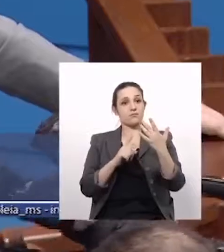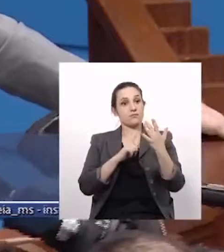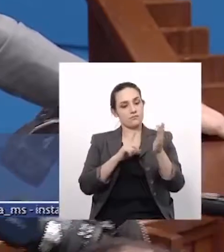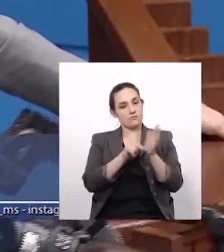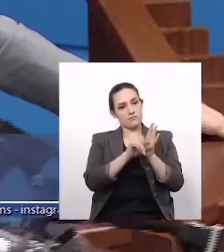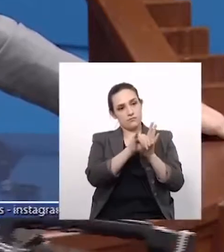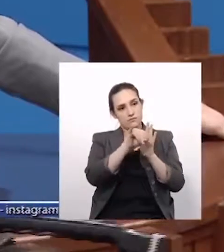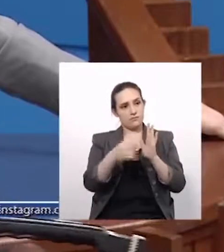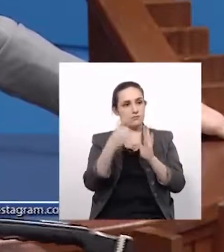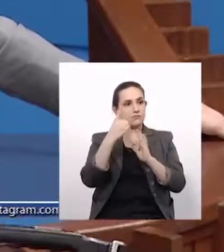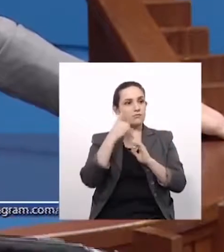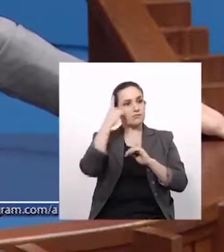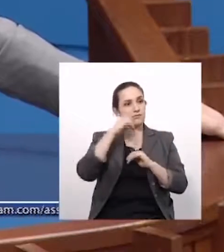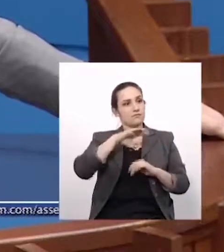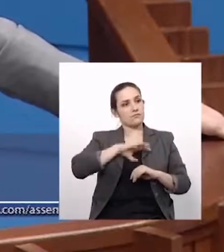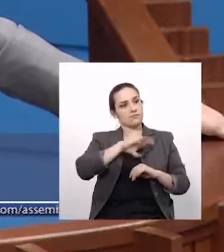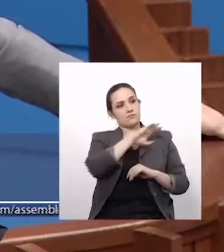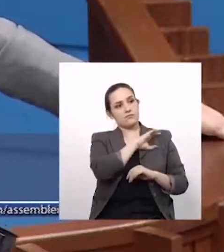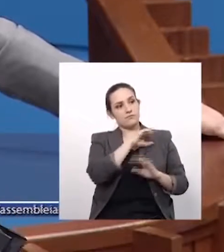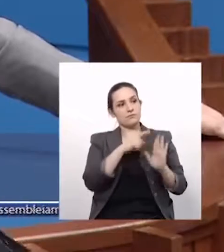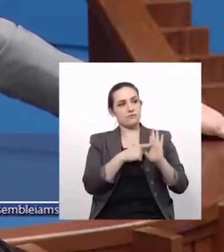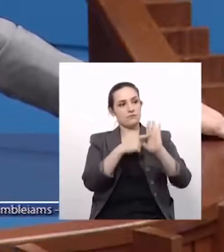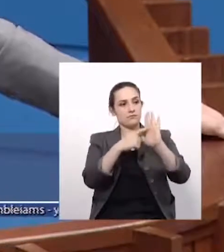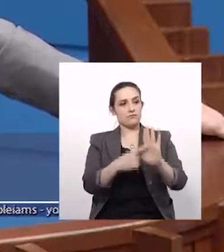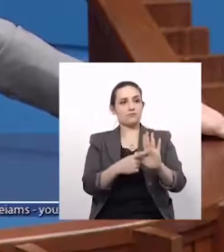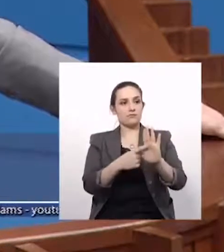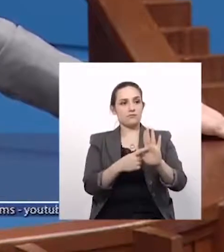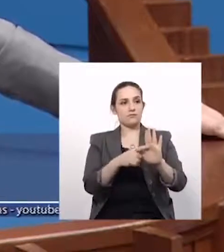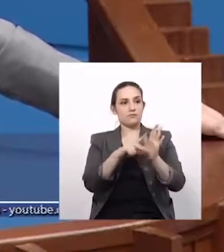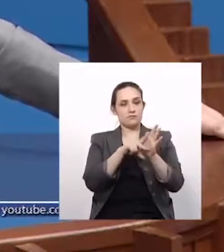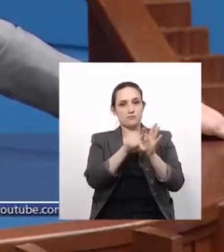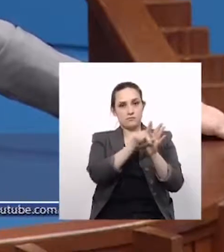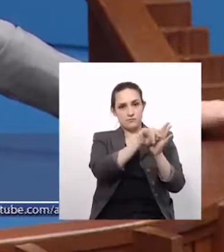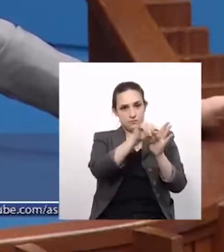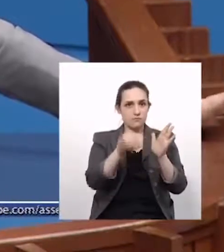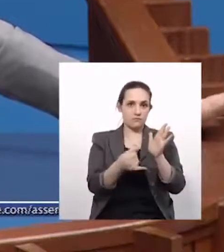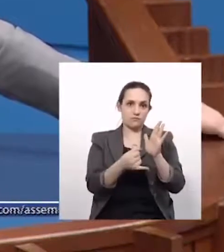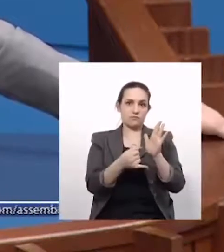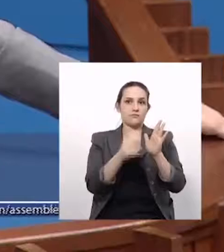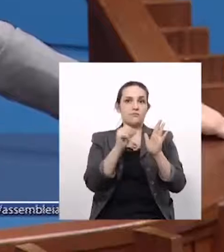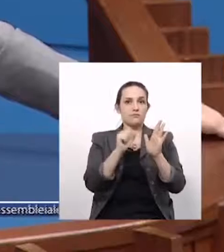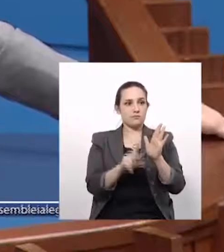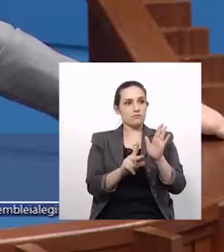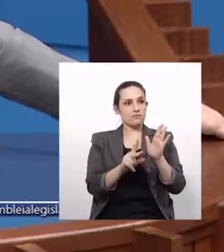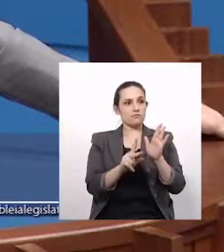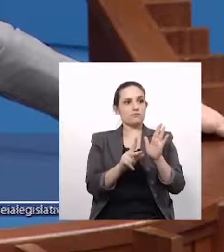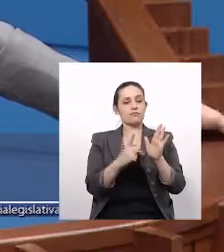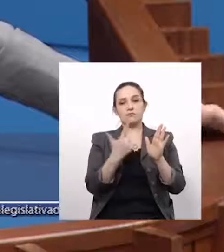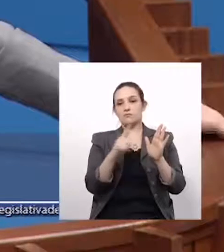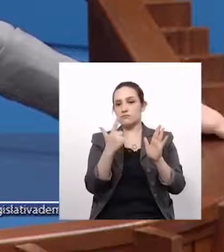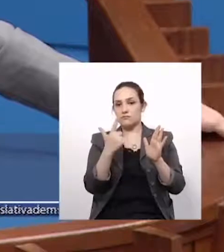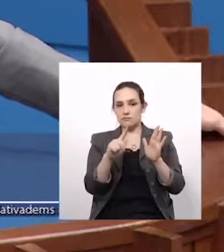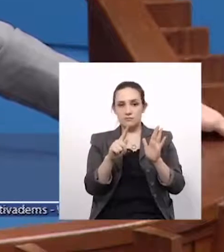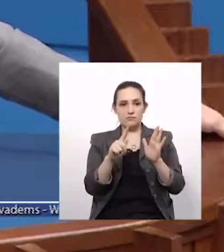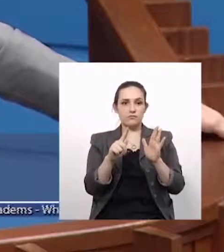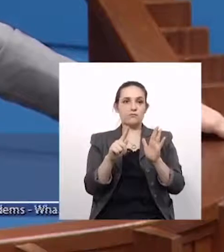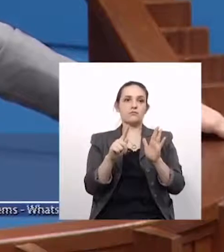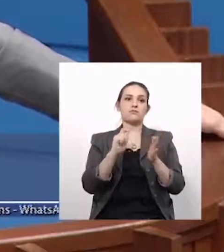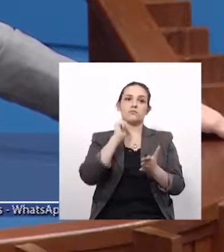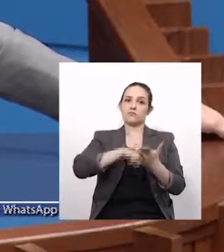pelo deputado Capitão Contar e, a partir daí, ao não se obter